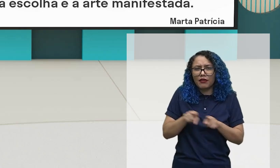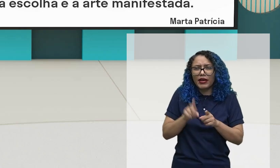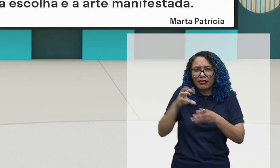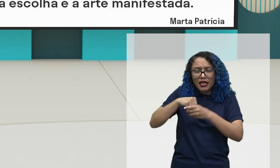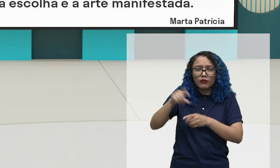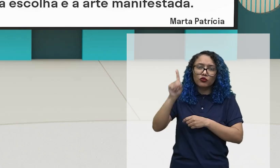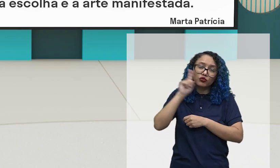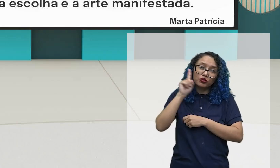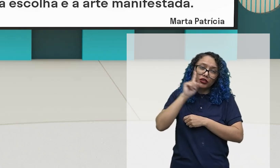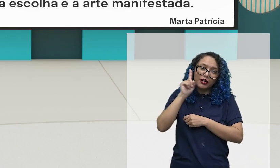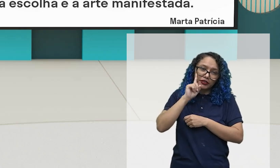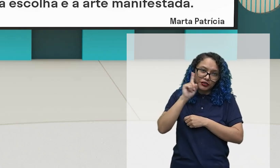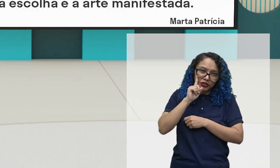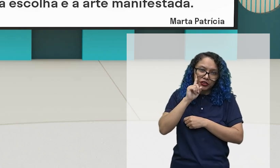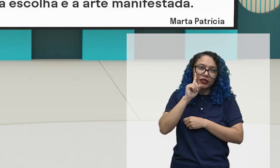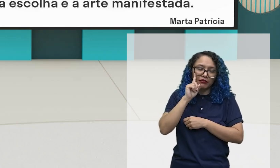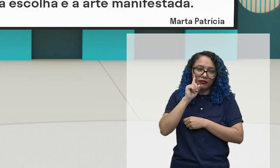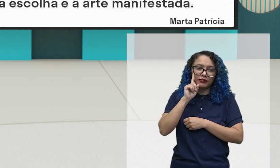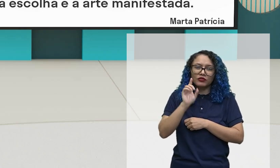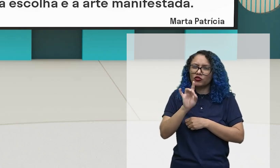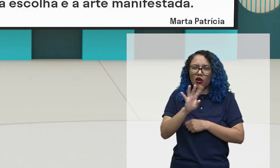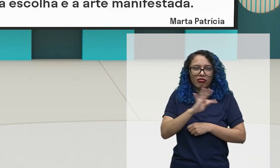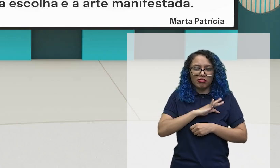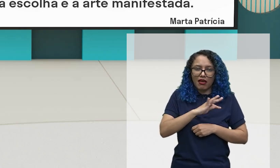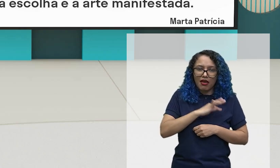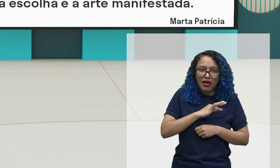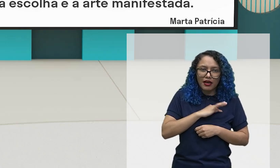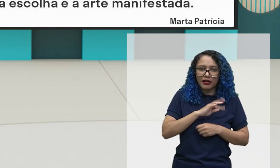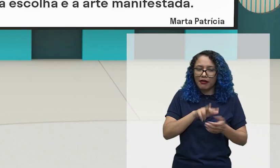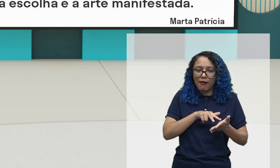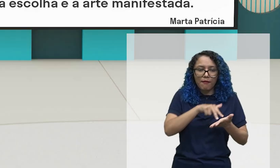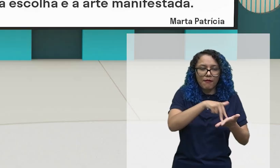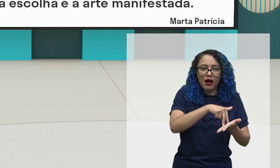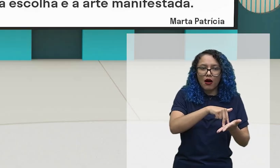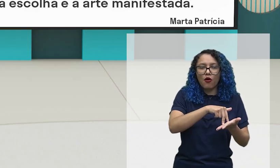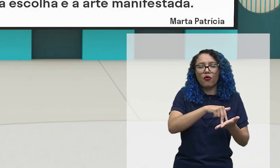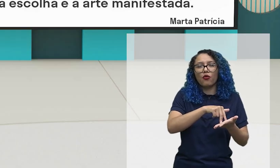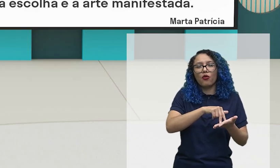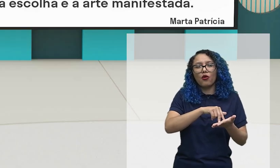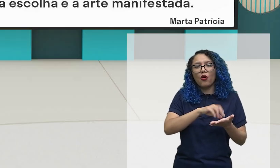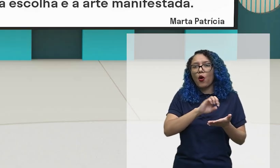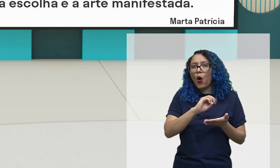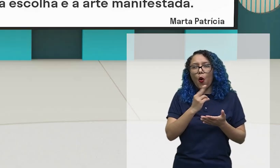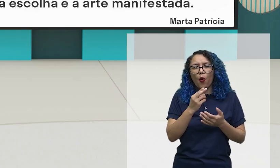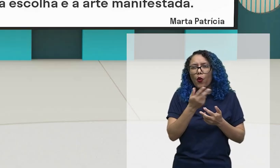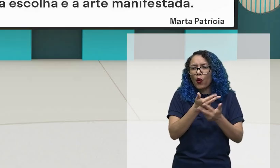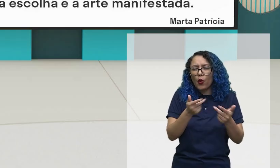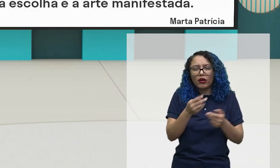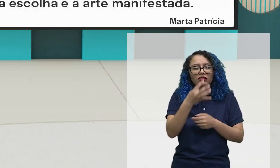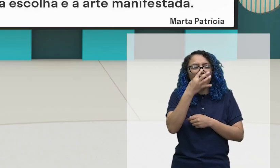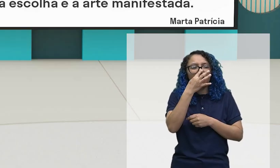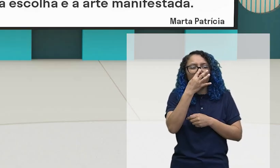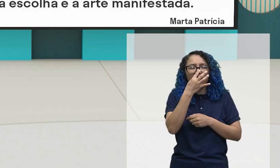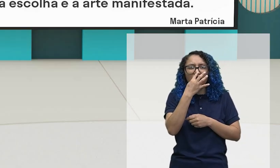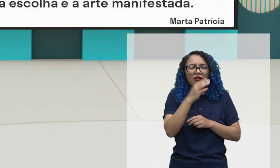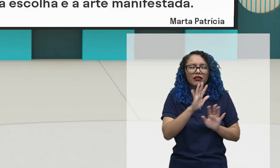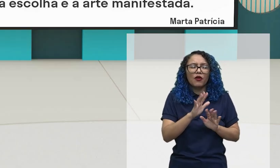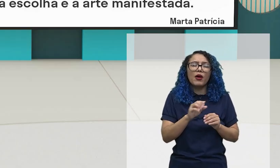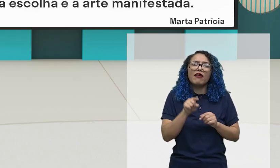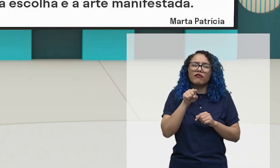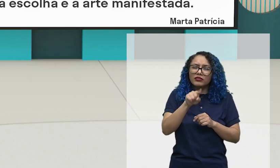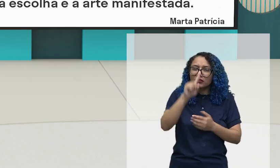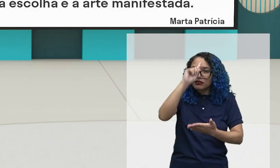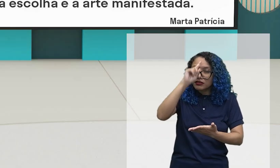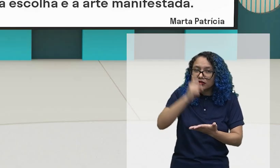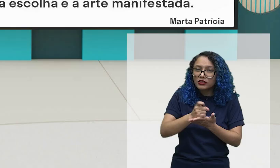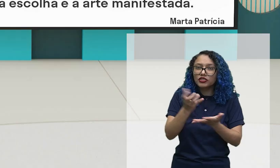a arte, ela está no nosso dia a dia, no nosso fazer, não só numa técnica, num palco ou algo que você escolhe